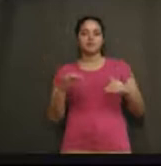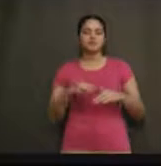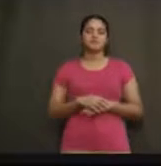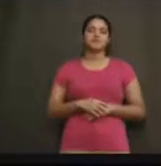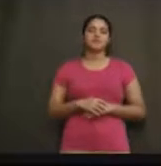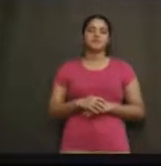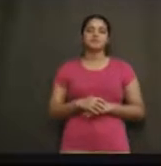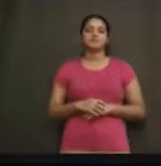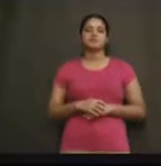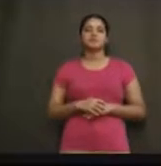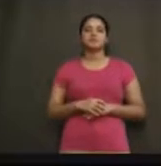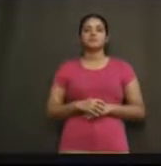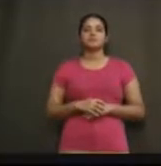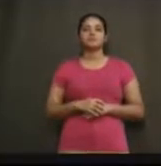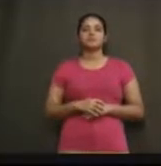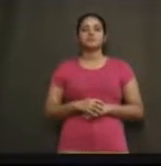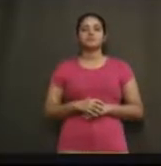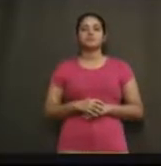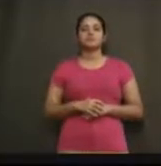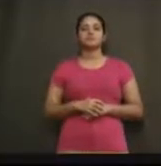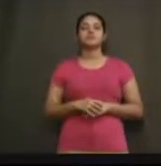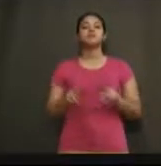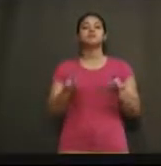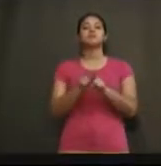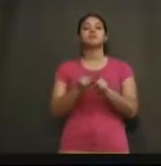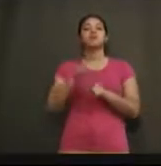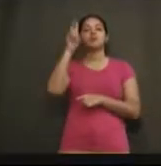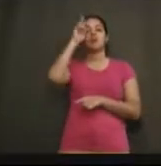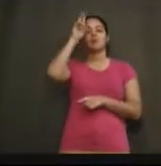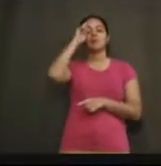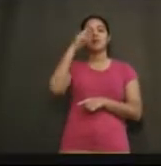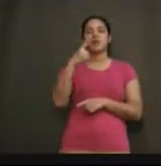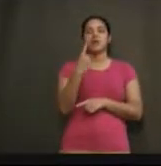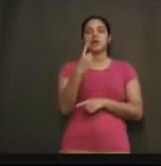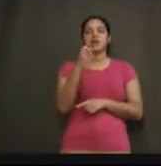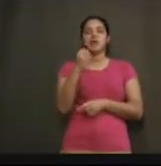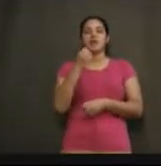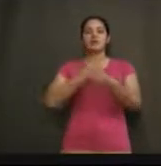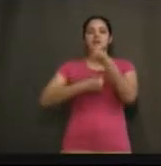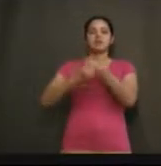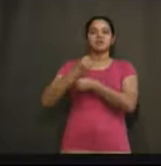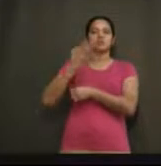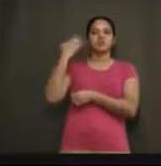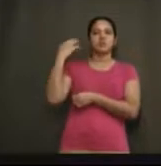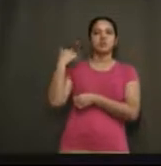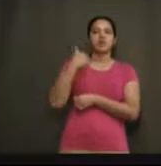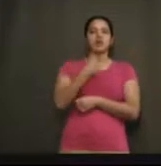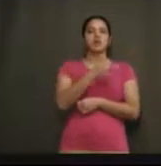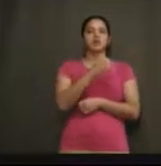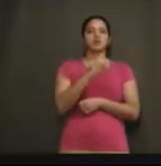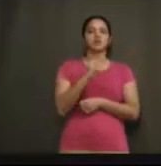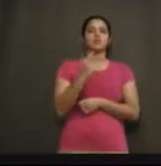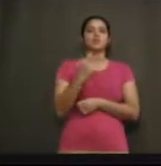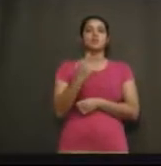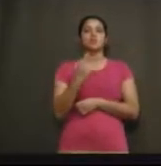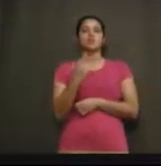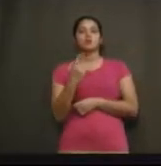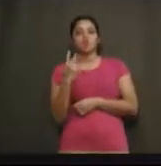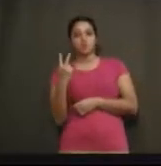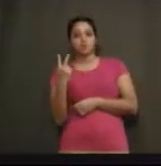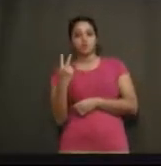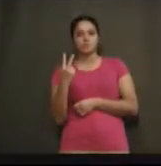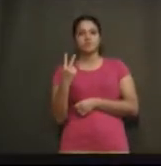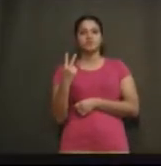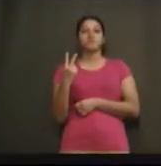Quando estava preparando essa palestra, lembrei que 10 anos atrás, em 2012, foi comemorado o